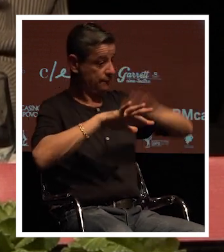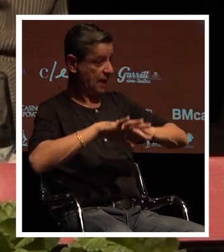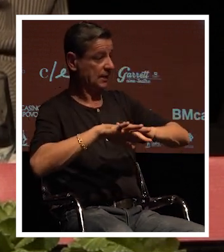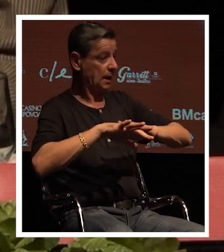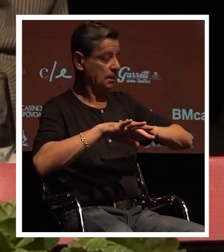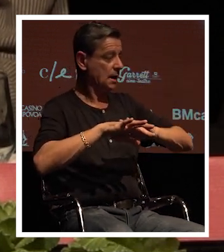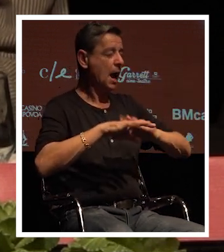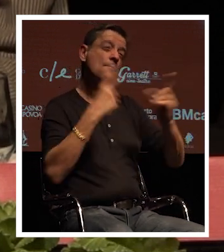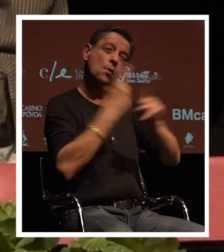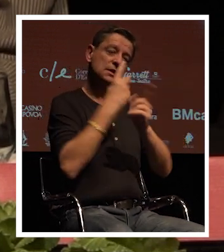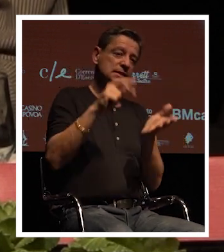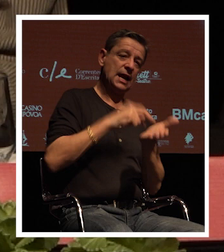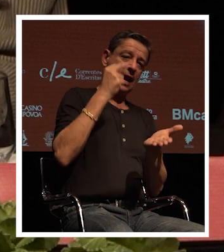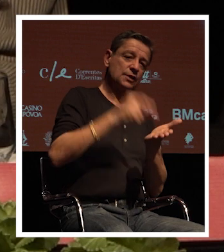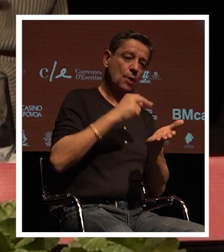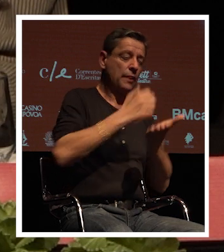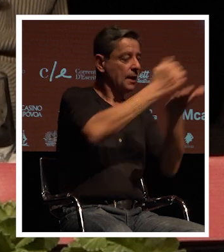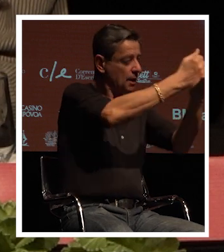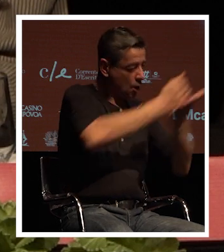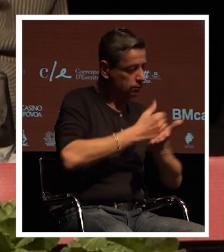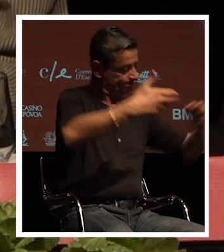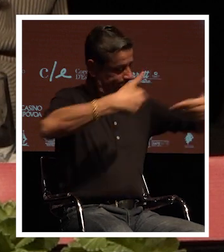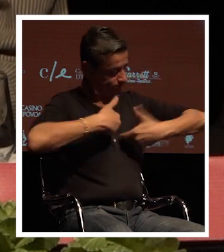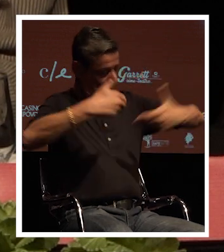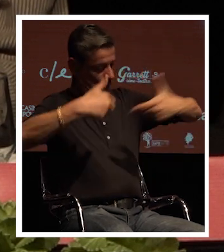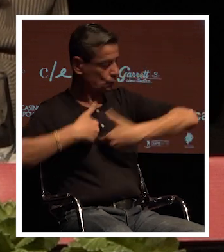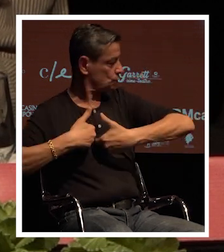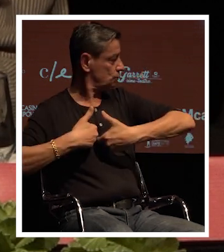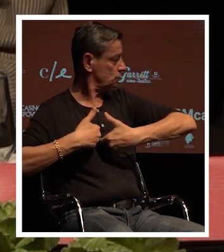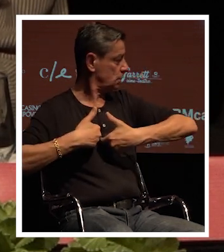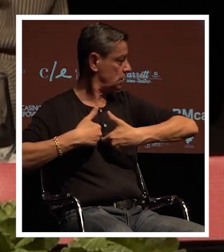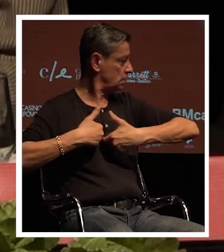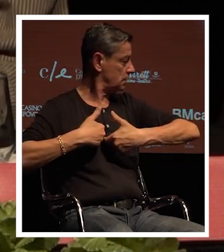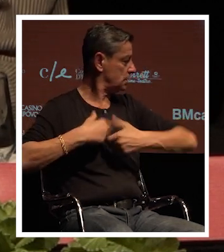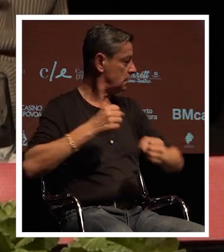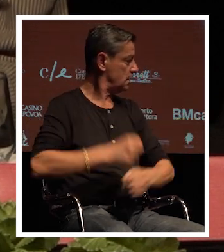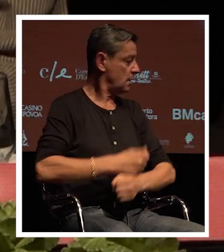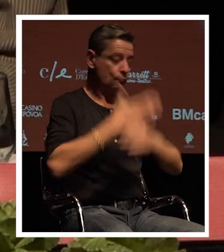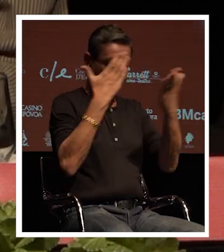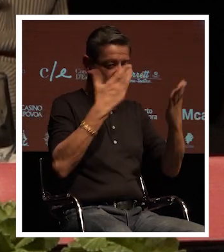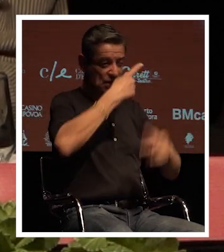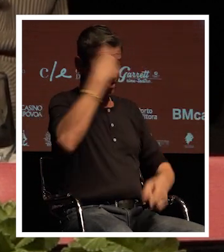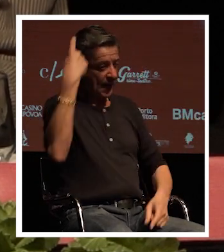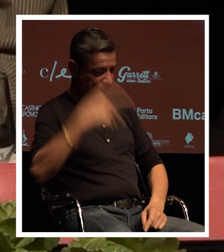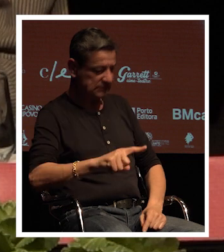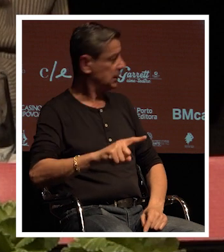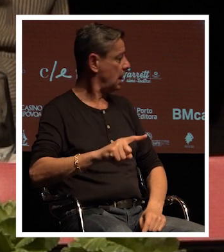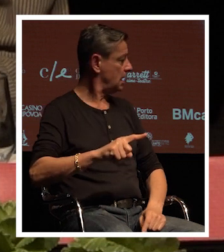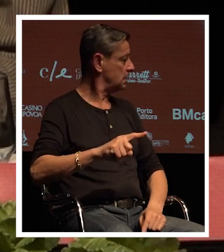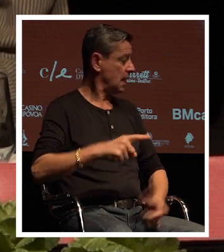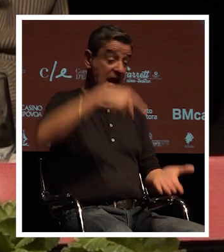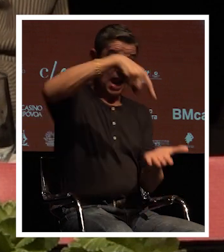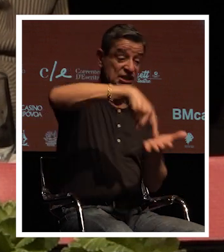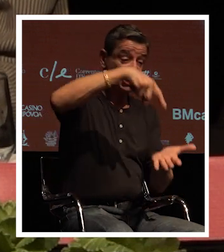espera e ele pode nos ajudar mesmo que seja muitas vezes difícil porque a